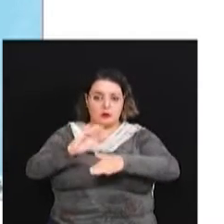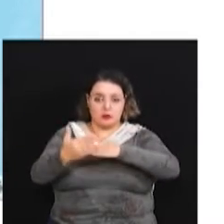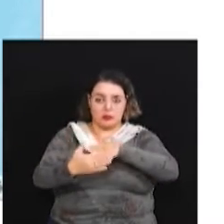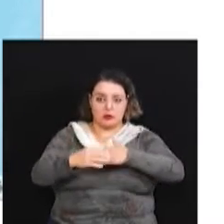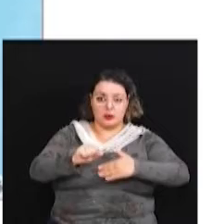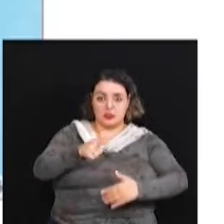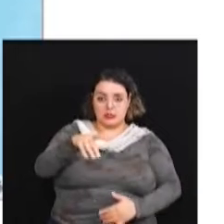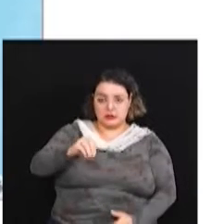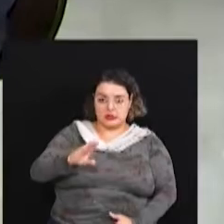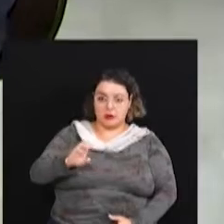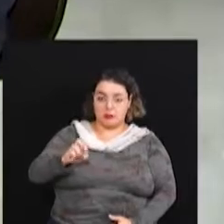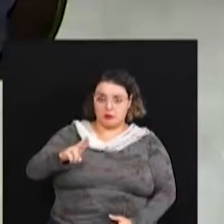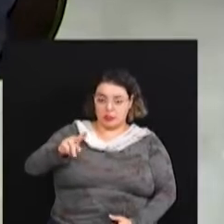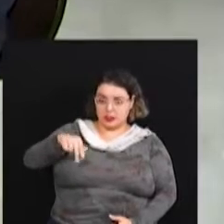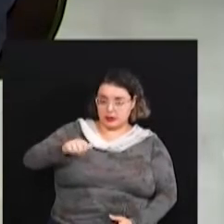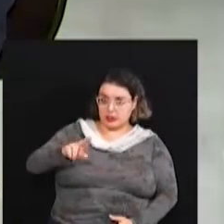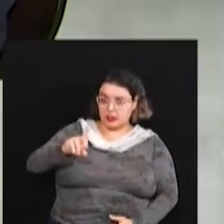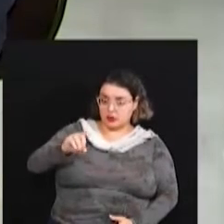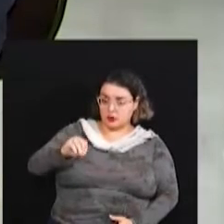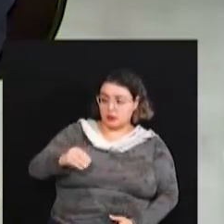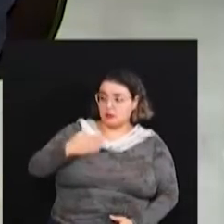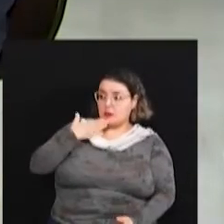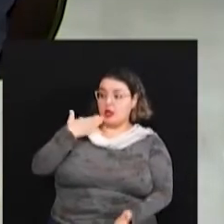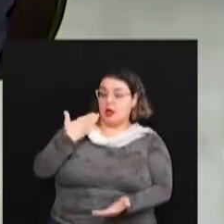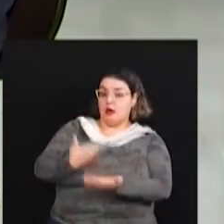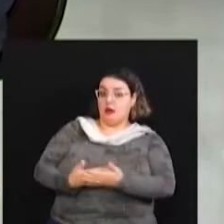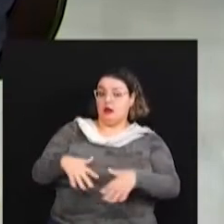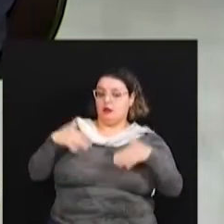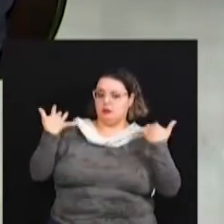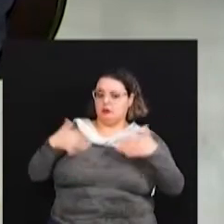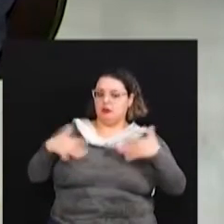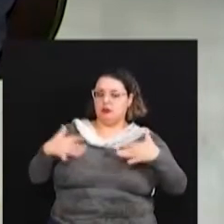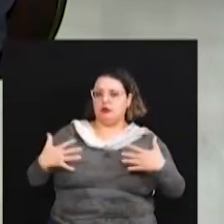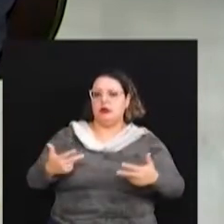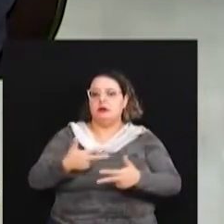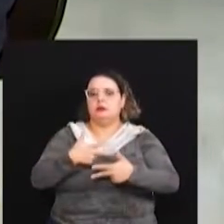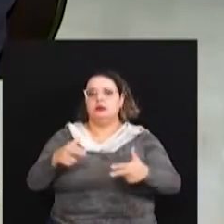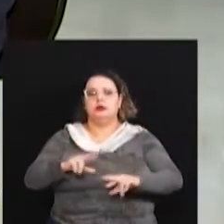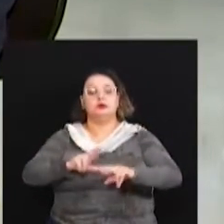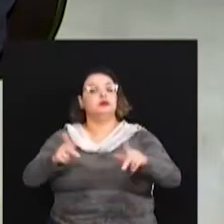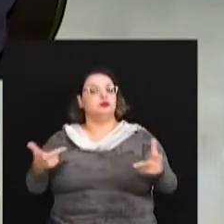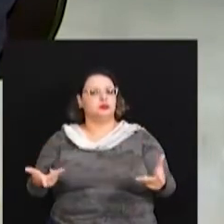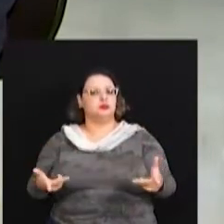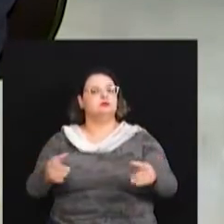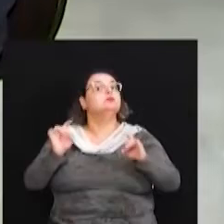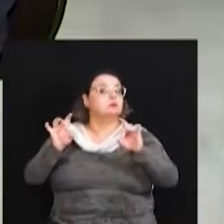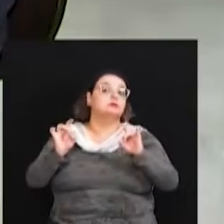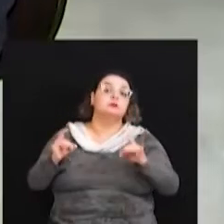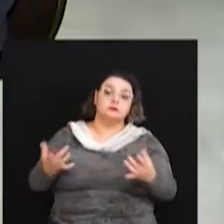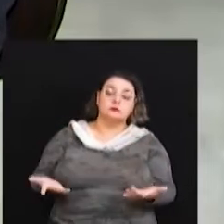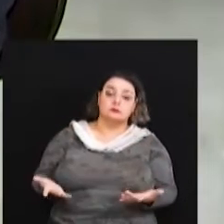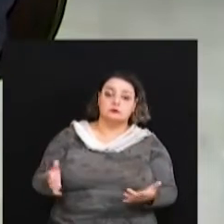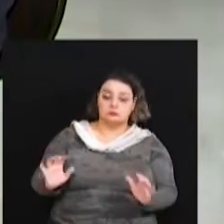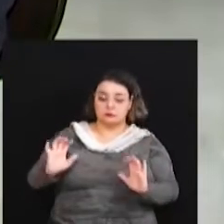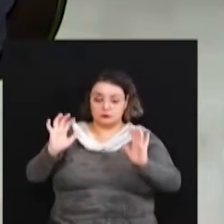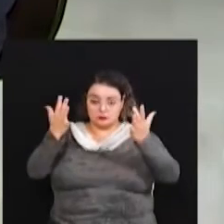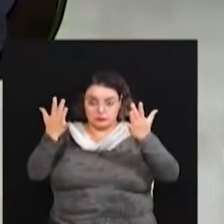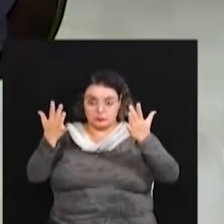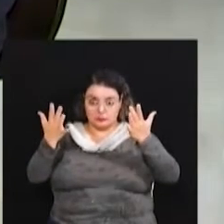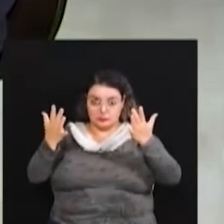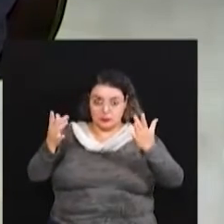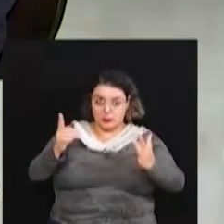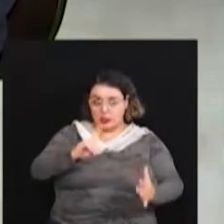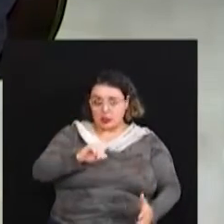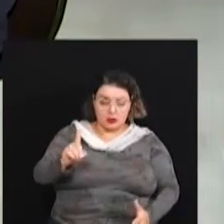bairro São Bernardo. Mas apesar do susto, por ser uma coisa nova, os especialistas dizem que esse evento não